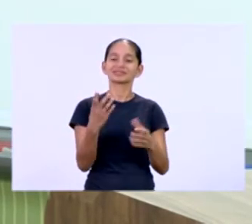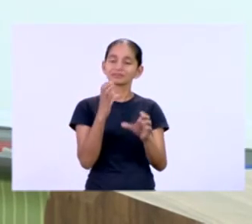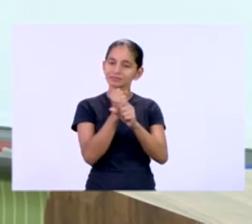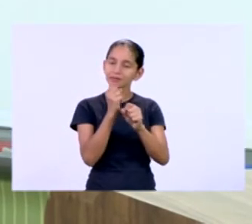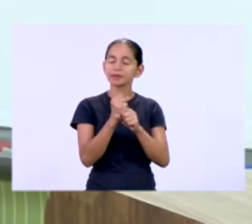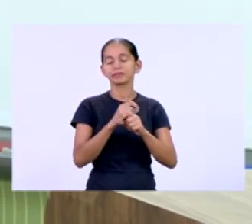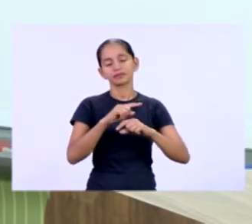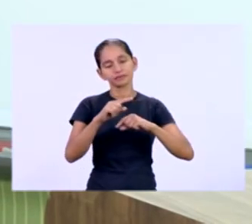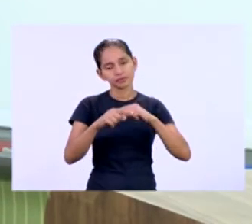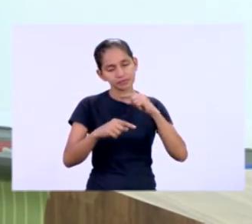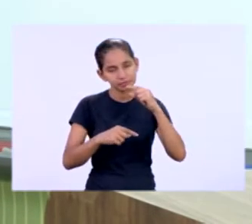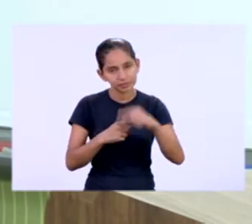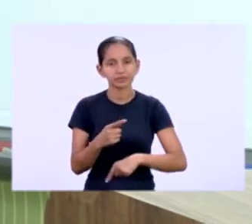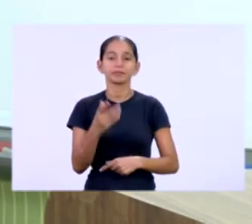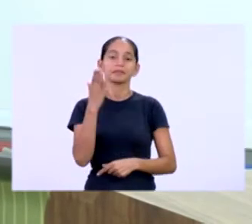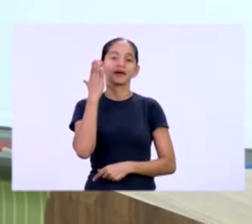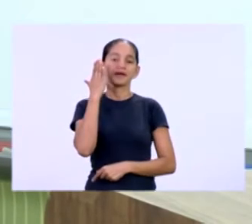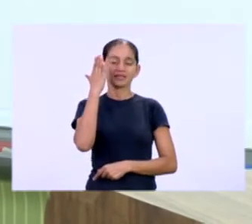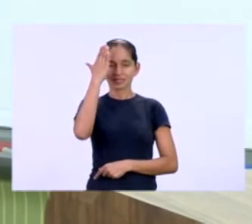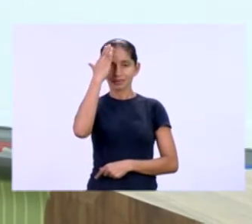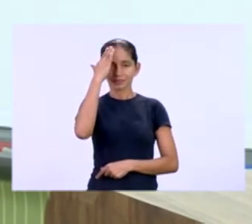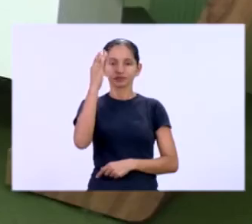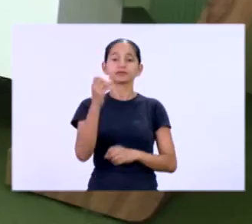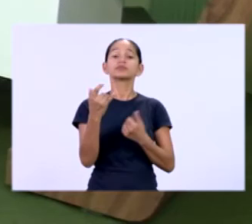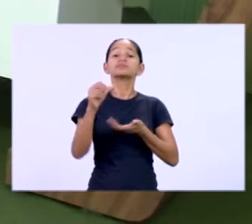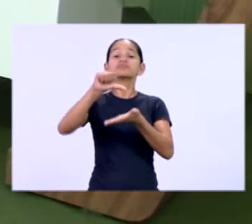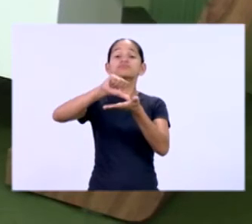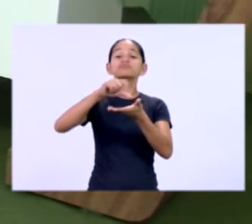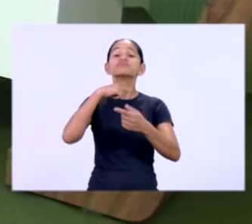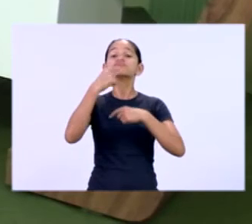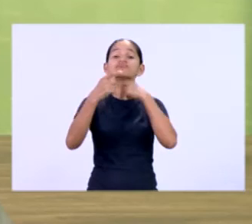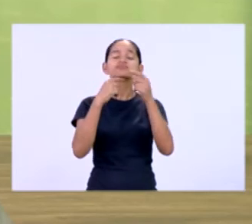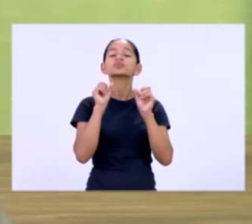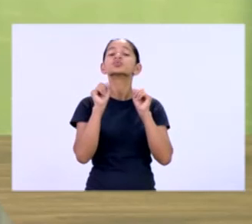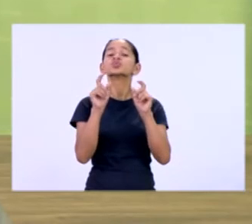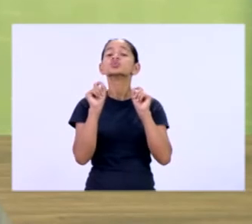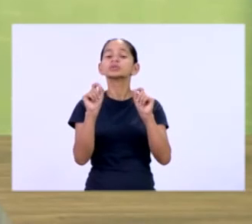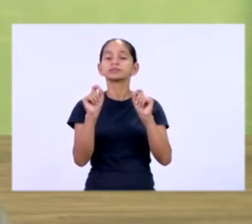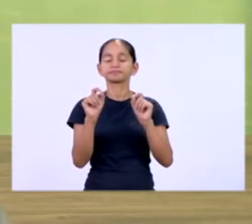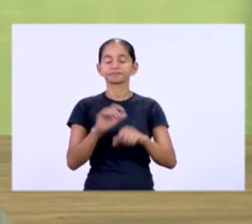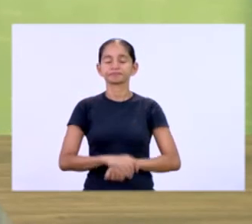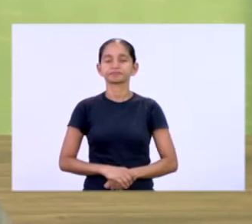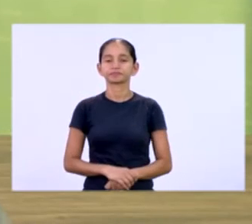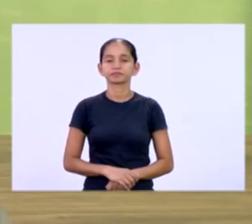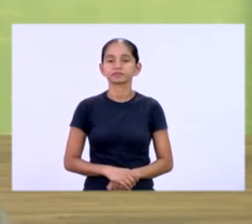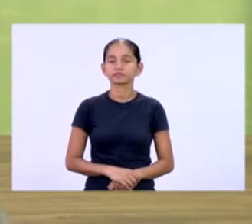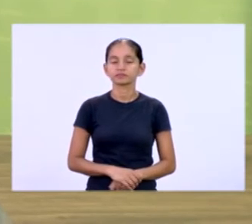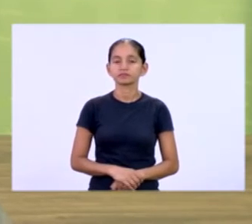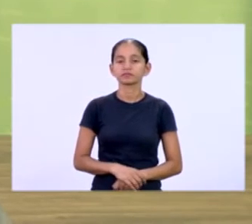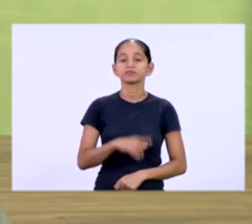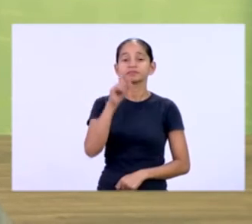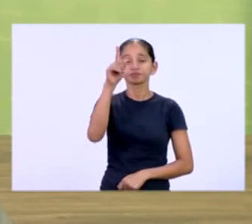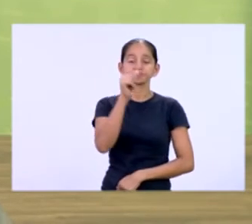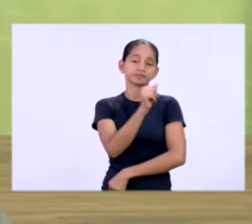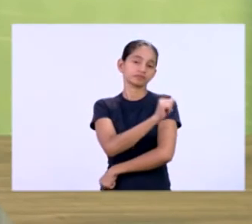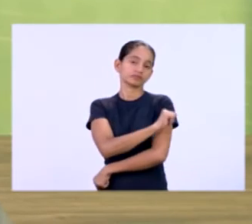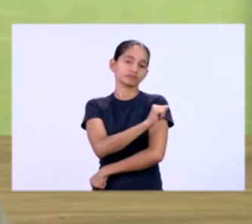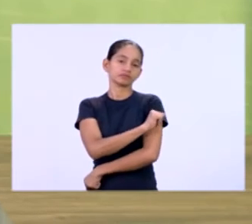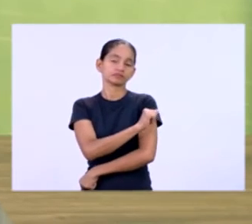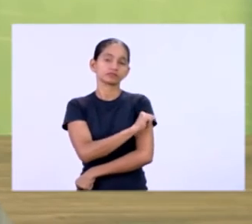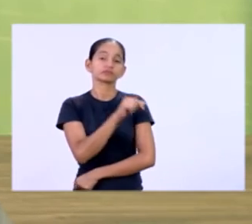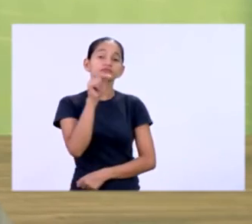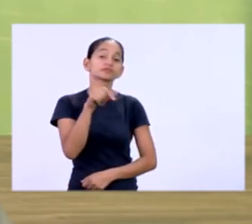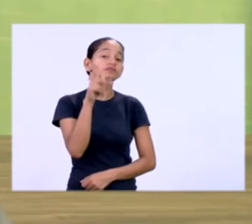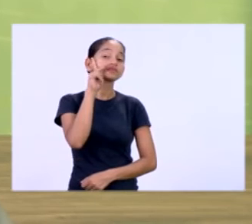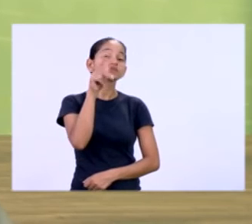lucro presumido. Beleza? Professor Franks, dos polos, algumas dúvidas? Tem uma dúvida que o aluno Adair, daqui de Porto